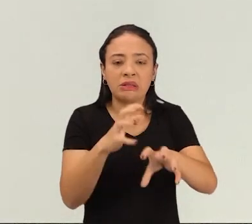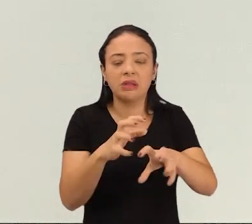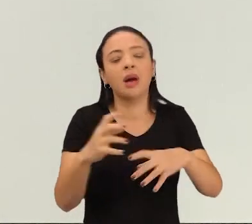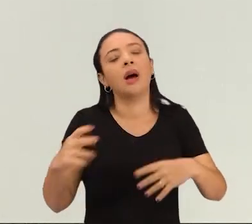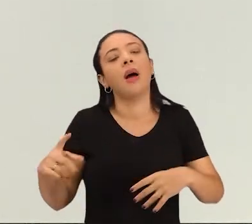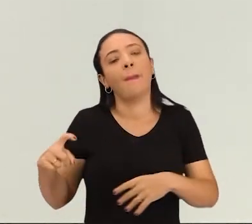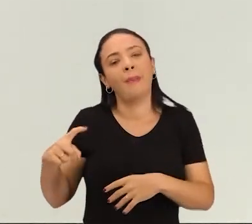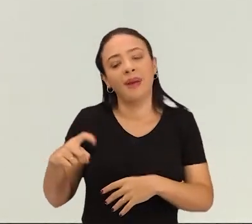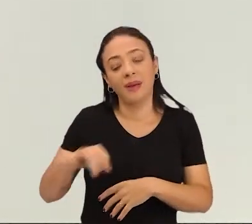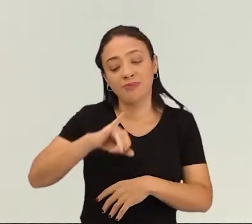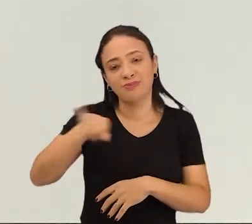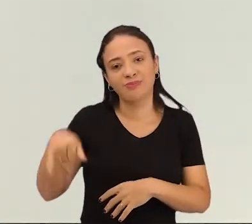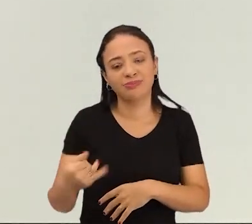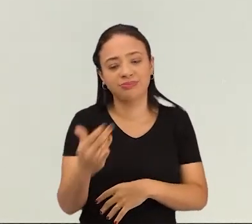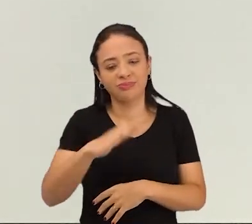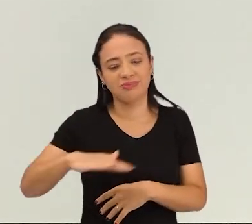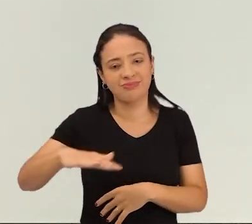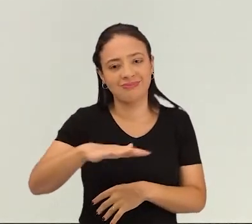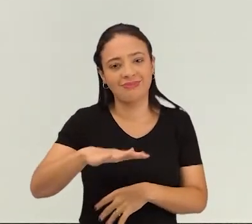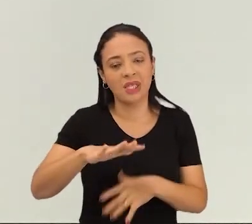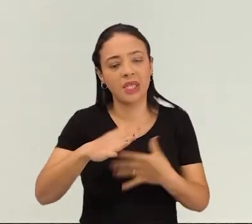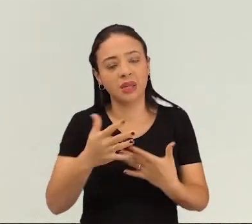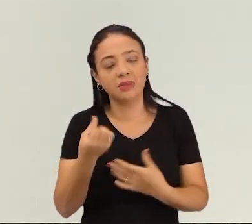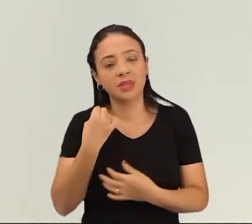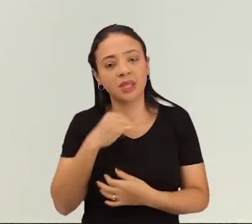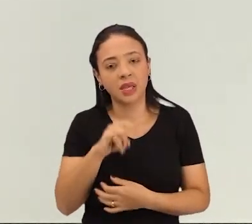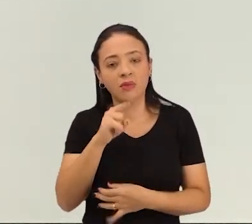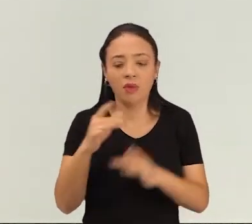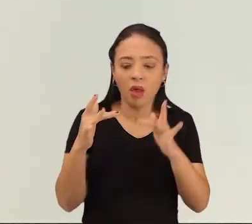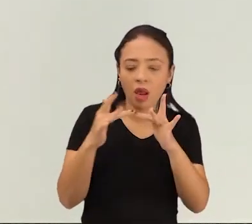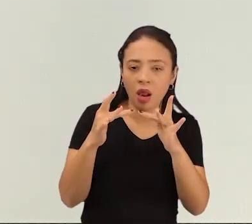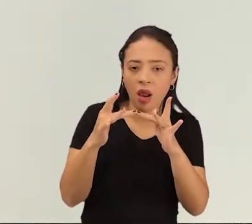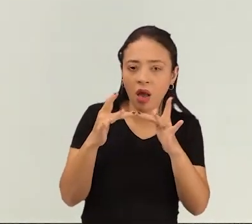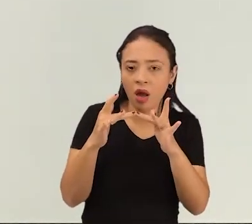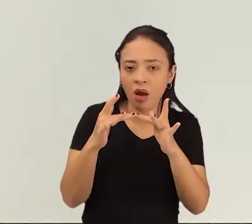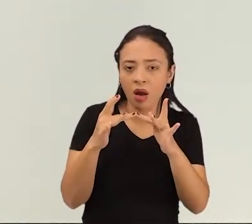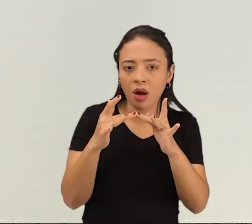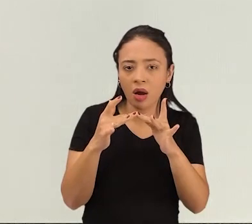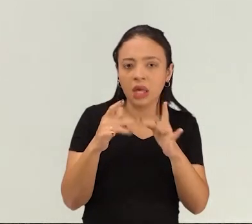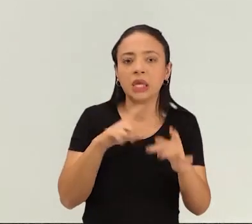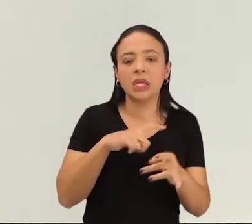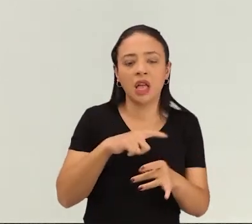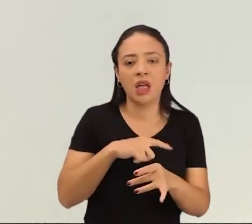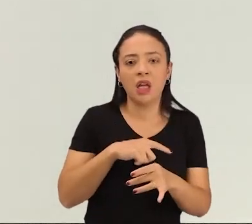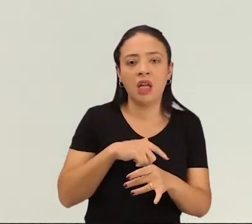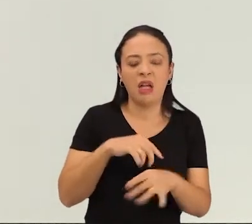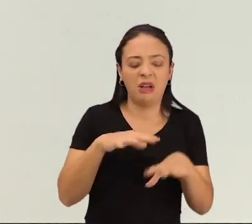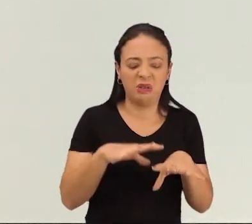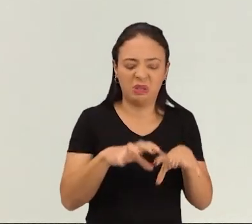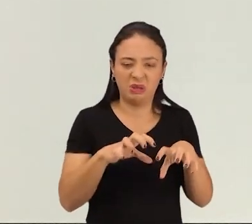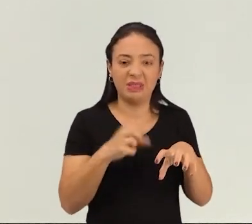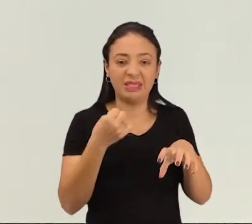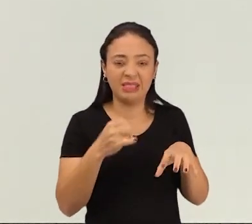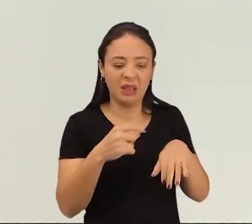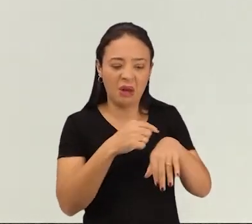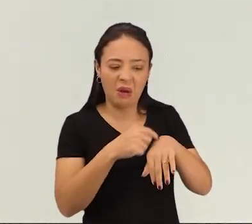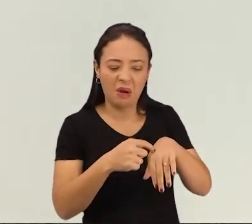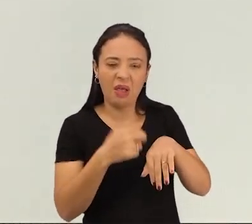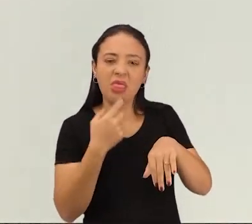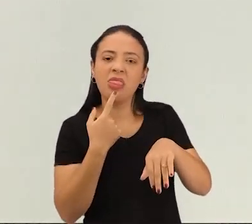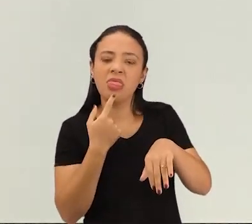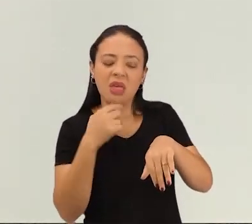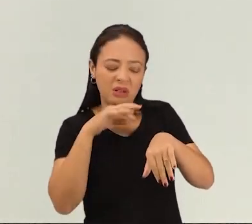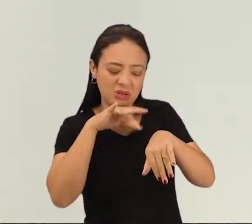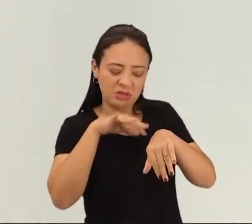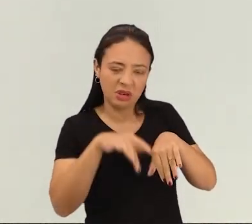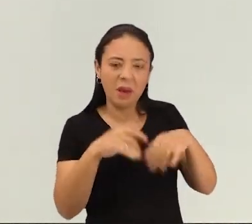desse ambiente e aí quando você tem algum contato com esse material que está enferrujado, se for um corte aprofundado, você acaba